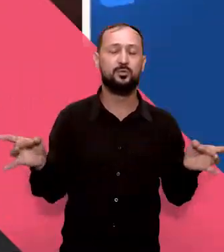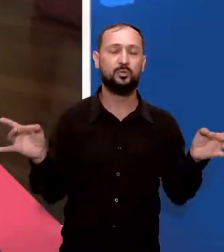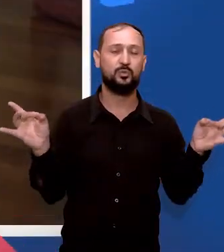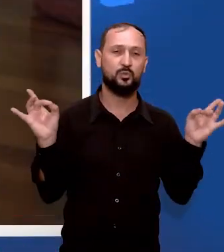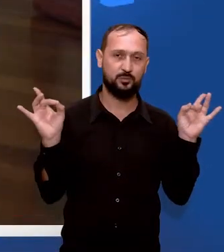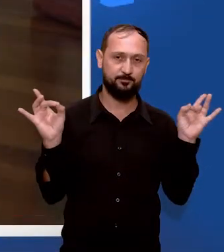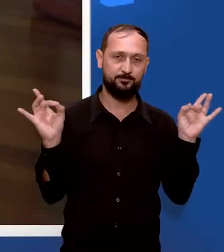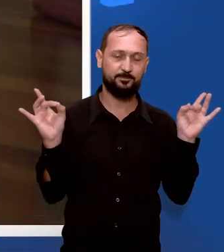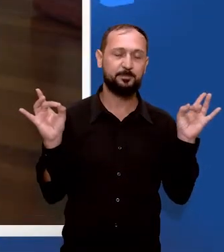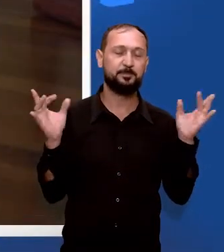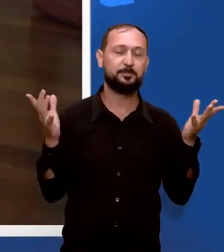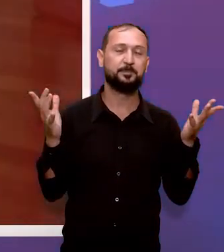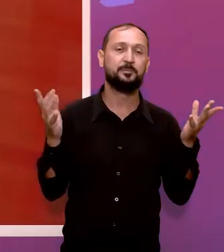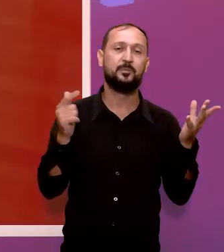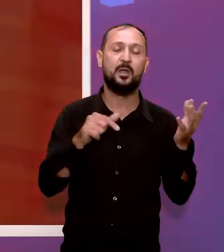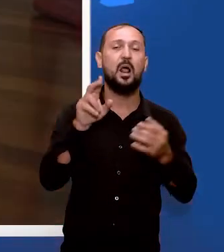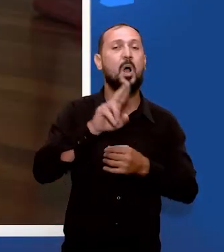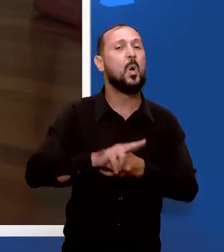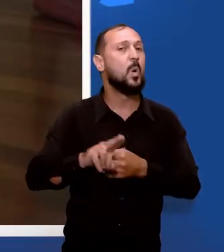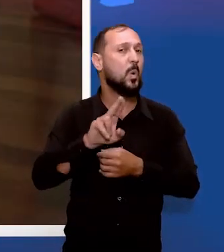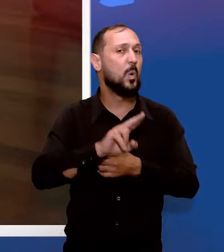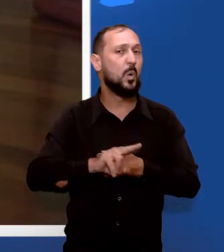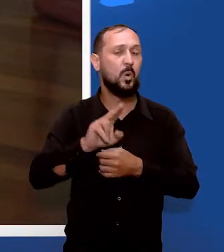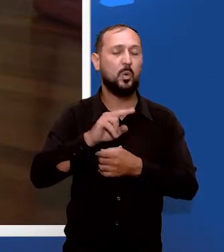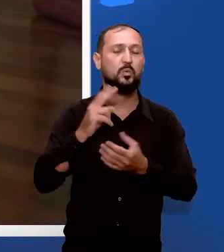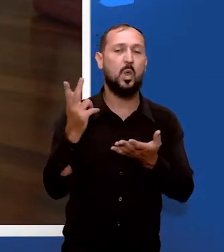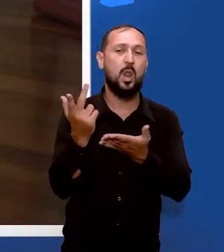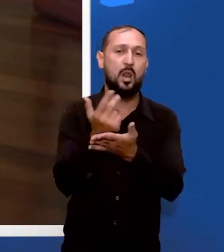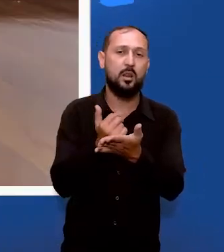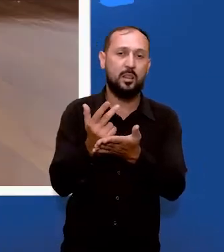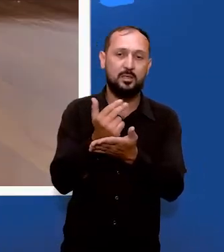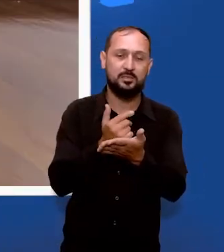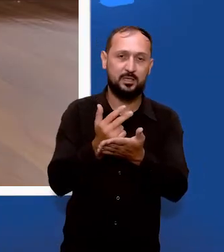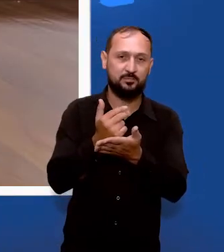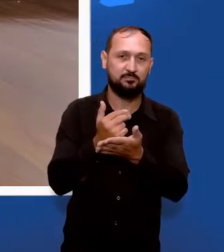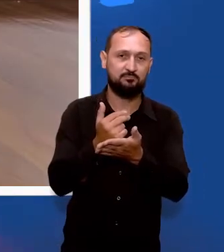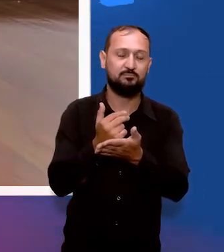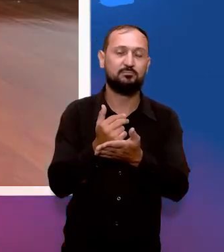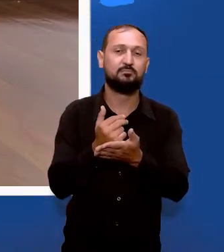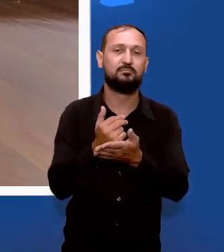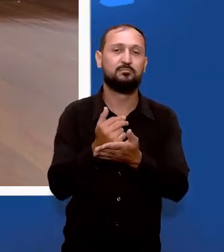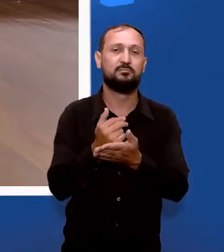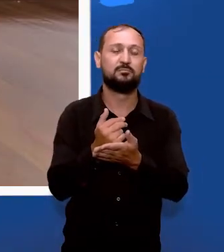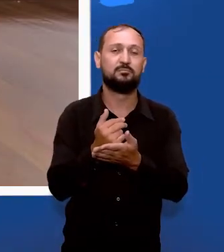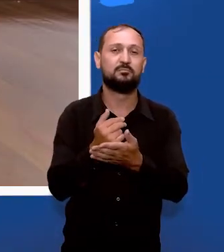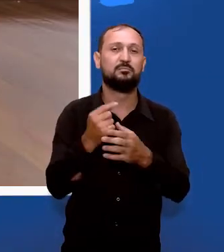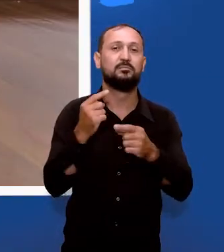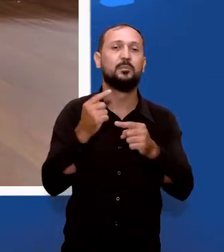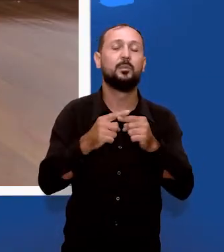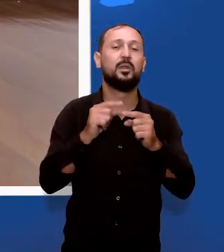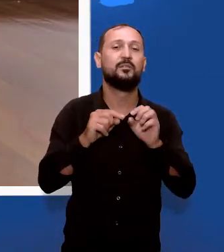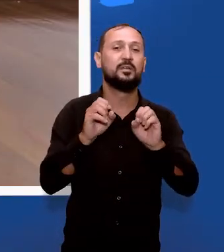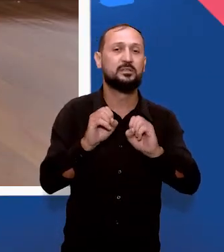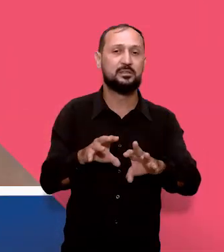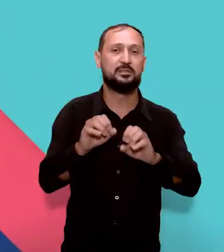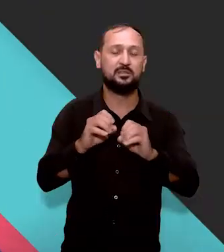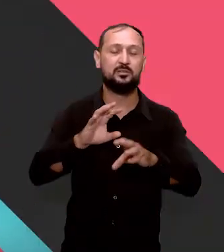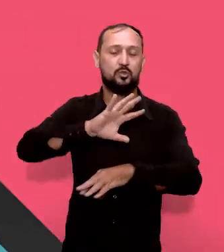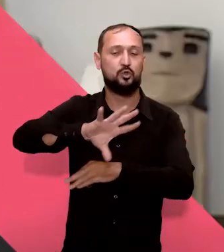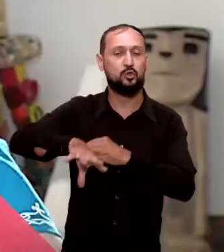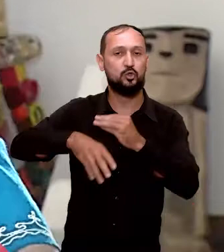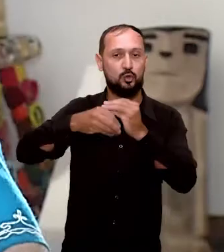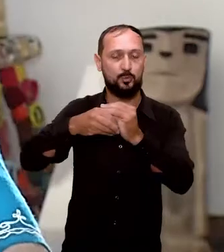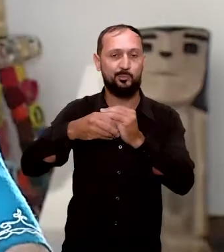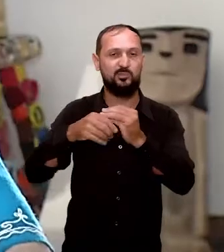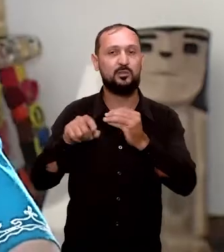e ela é professora de yoga e ela usa muito o desenho também porque